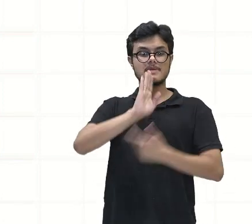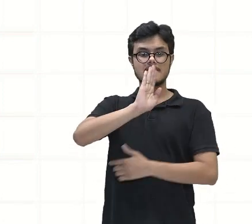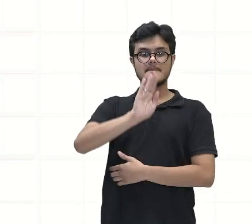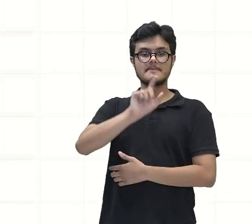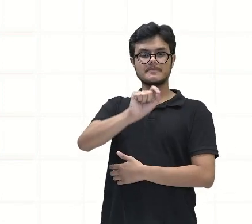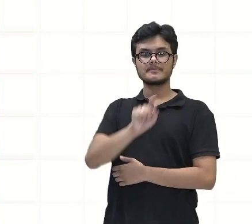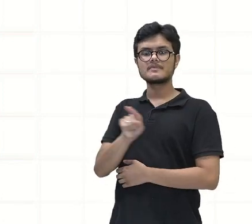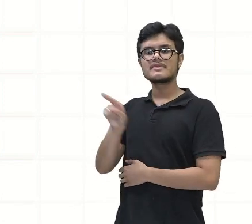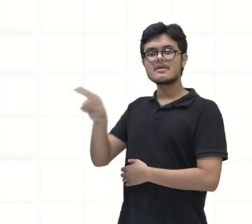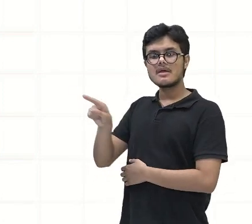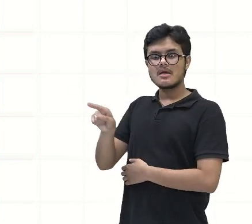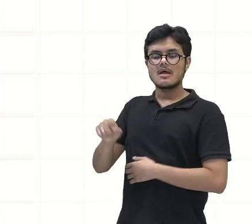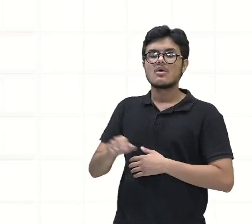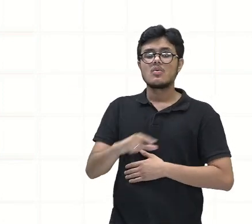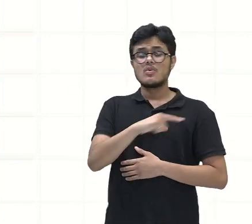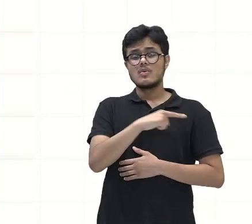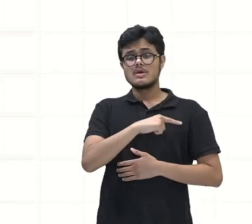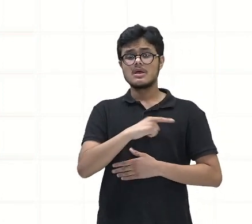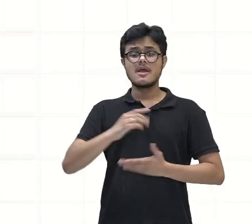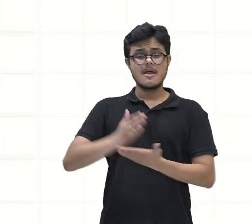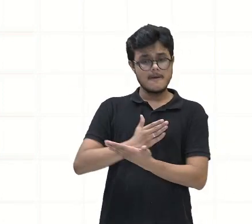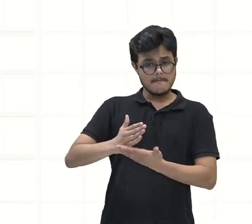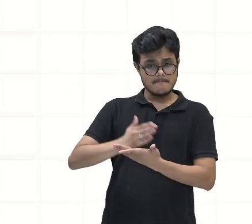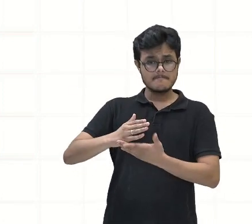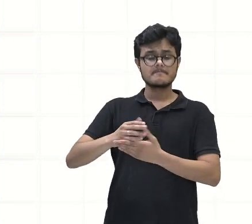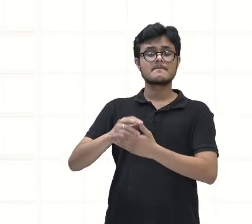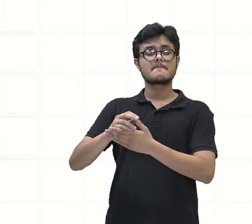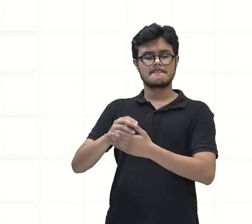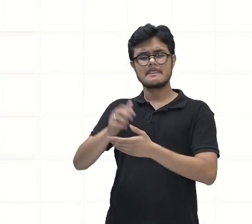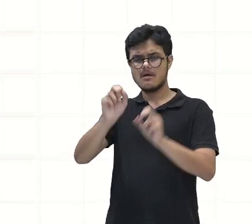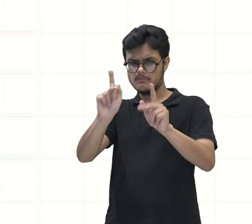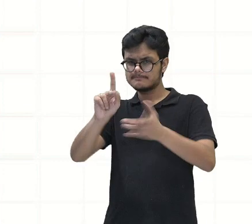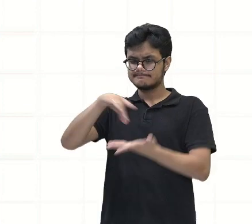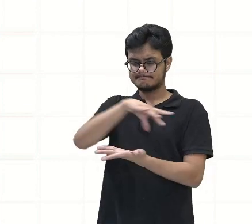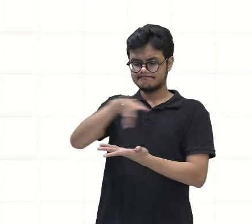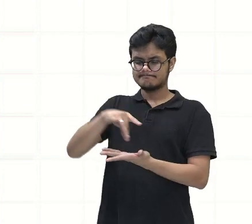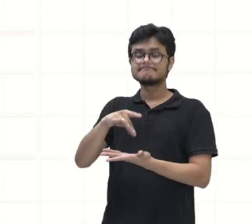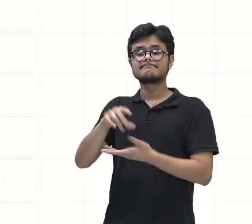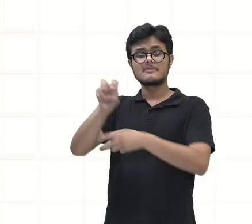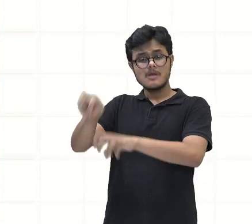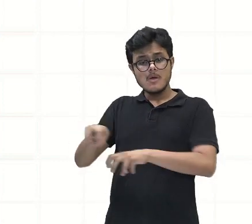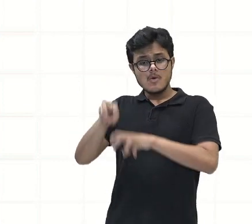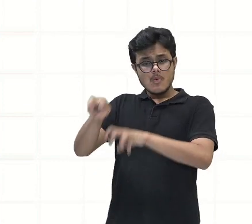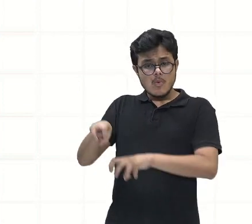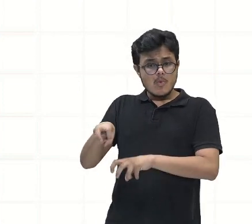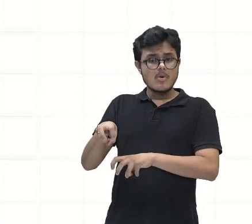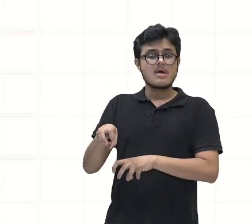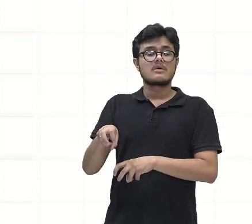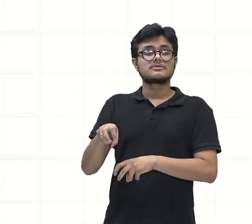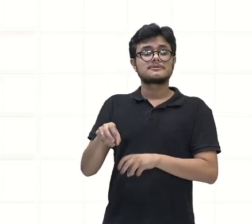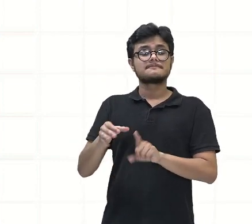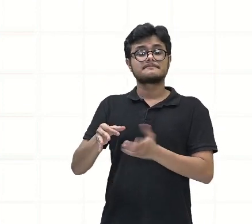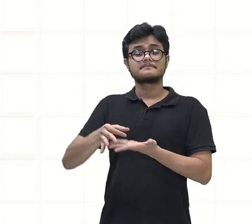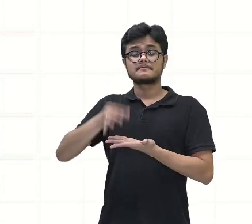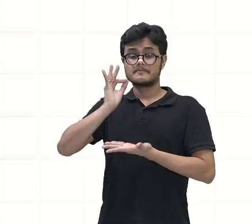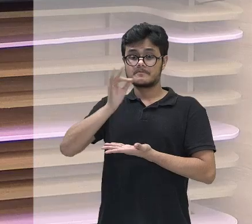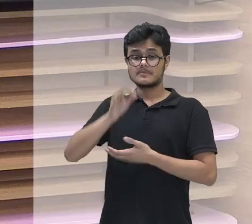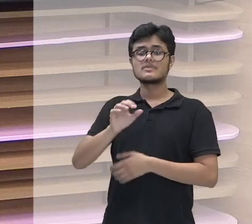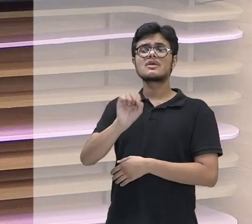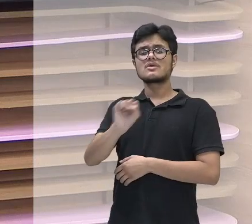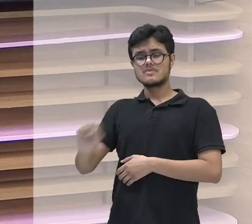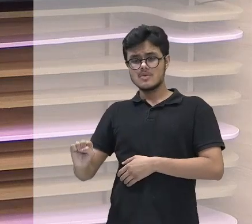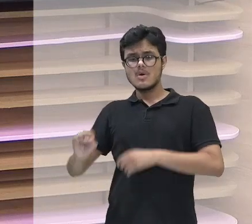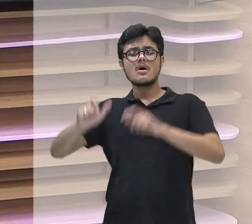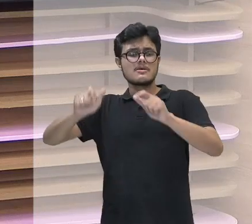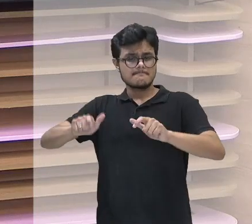aqui onde se concentra a maior produção de café ela fica aqui eh na região